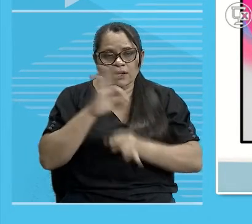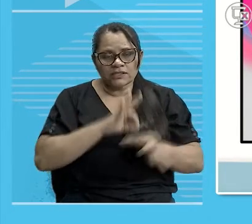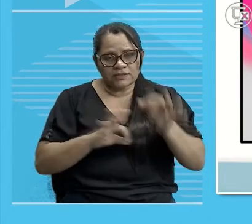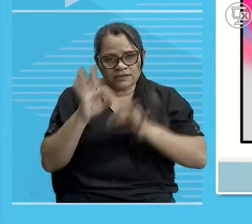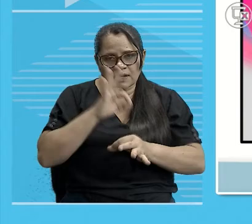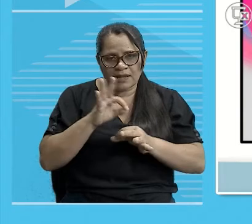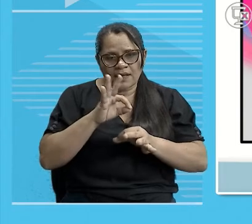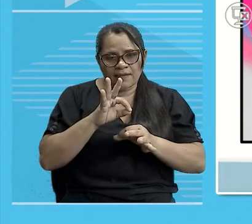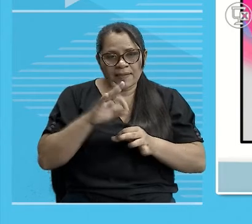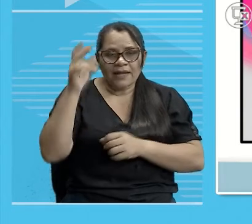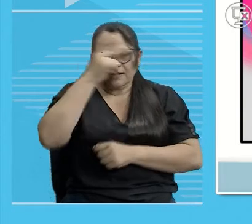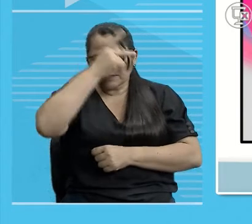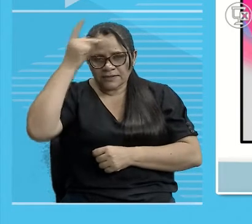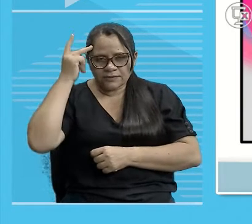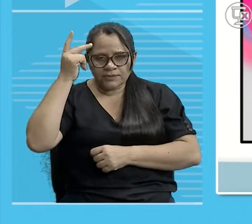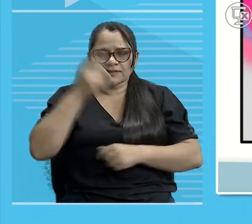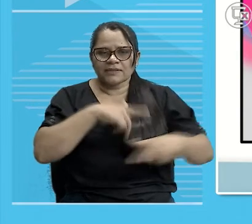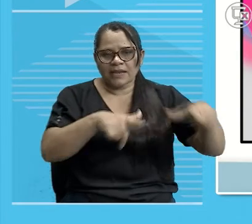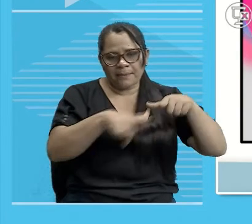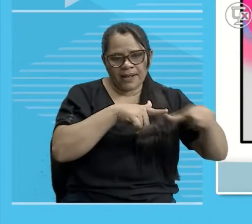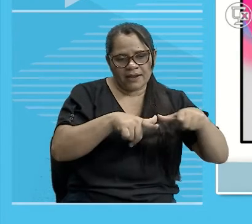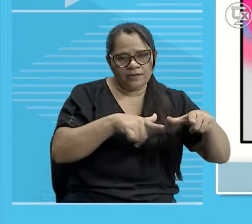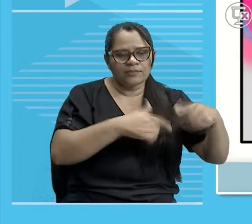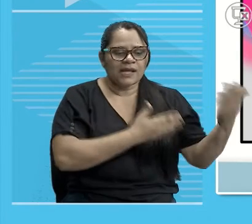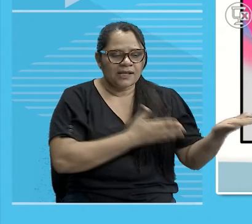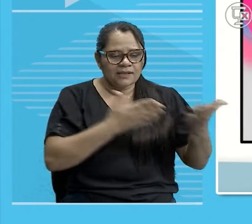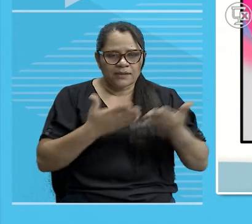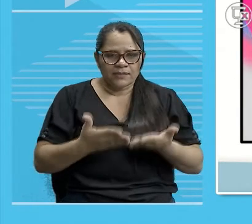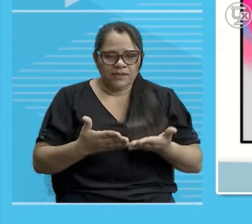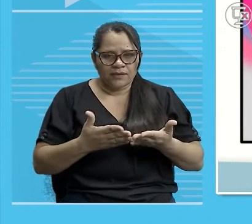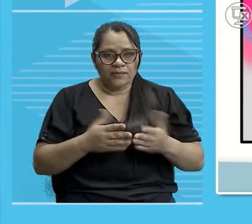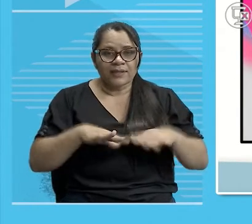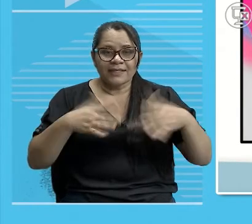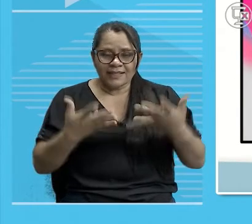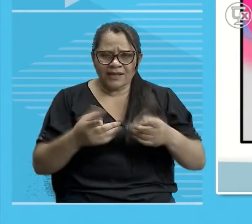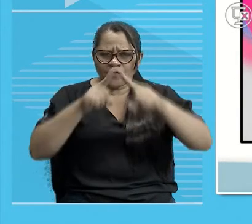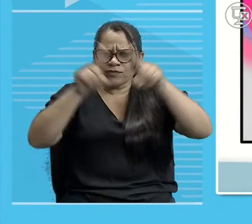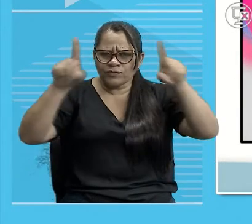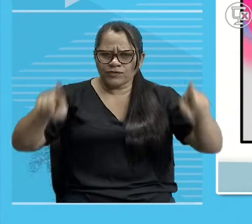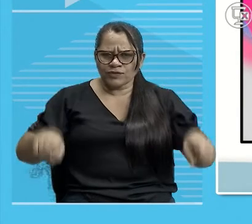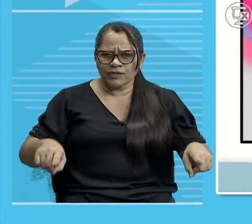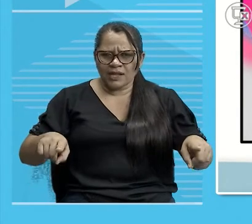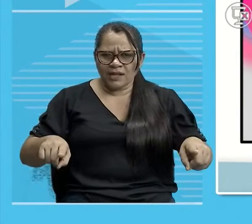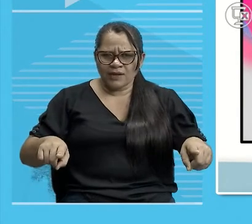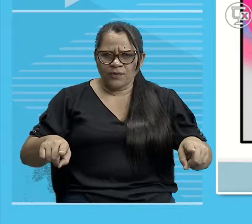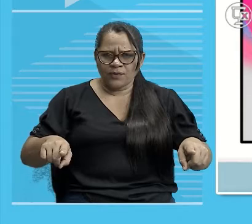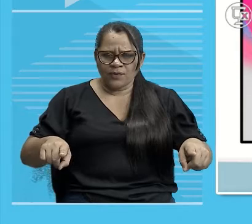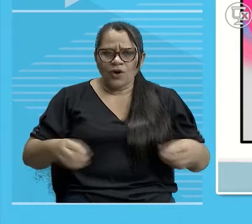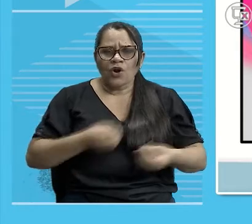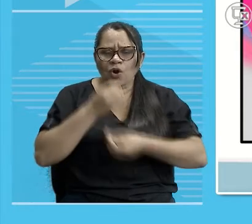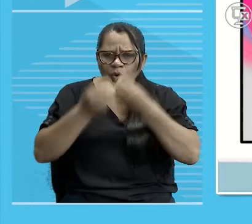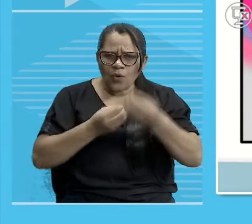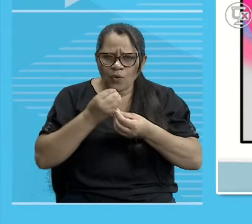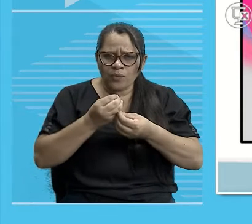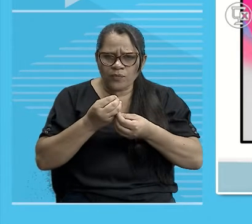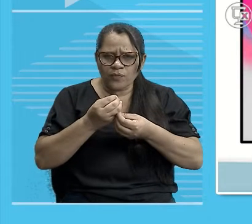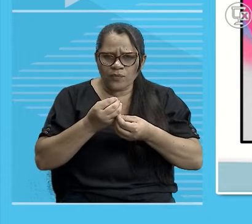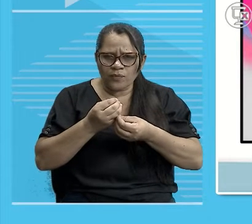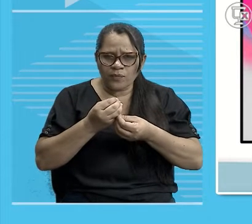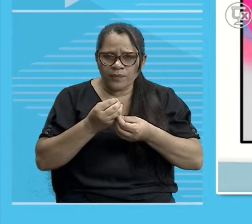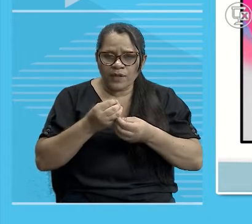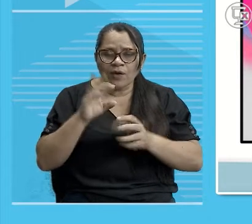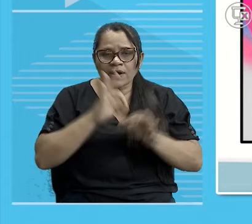trabalham na recepção e aquele funcionário x Qual é a melhor forma de você lidar com esse funcionário